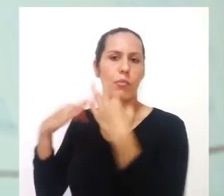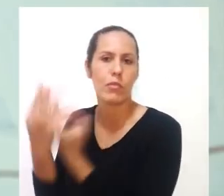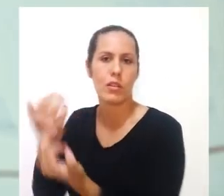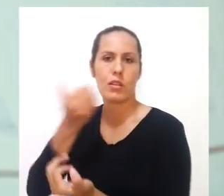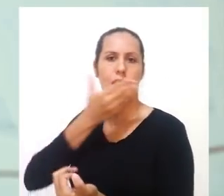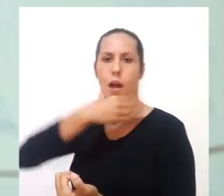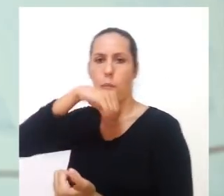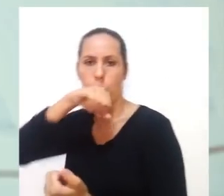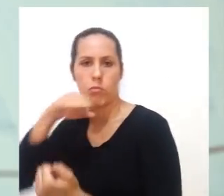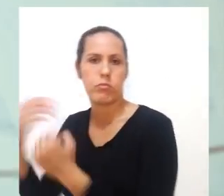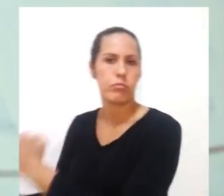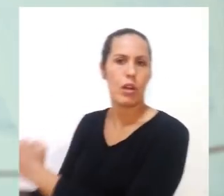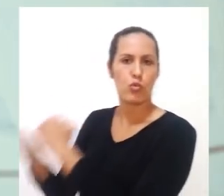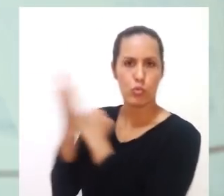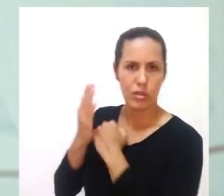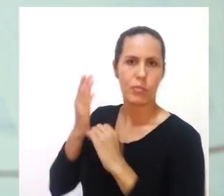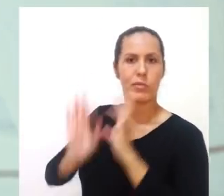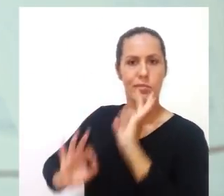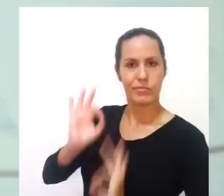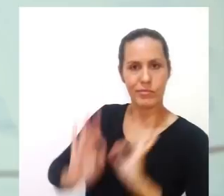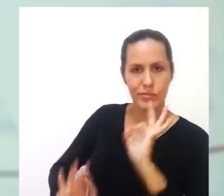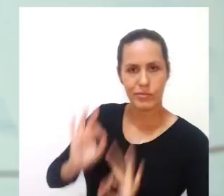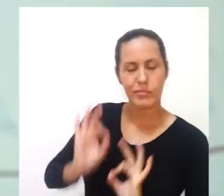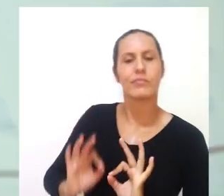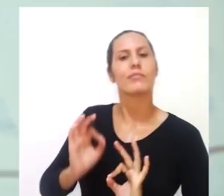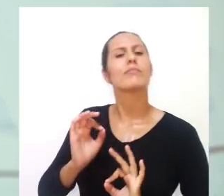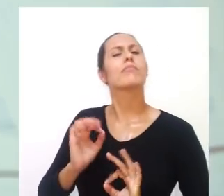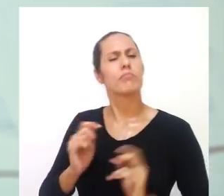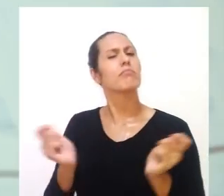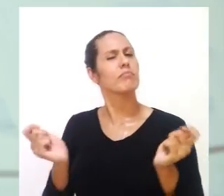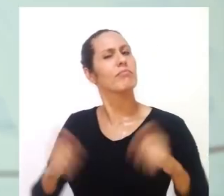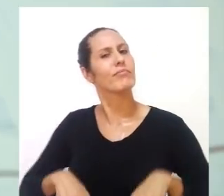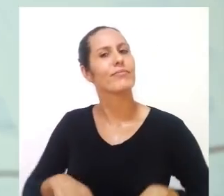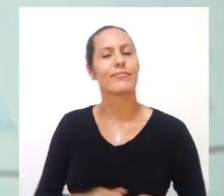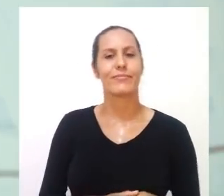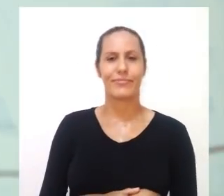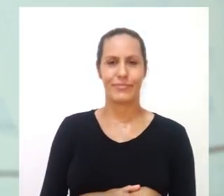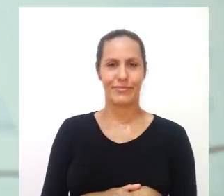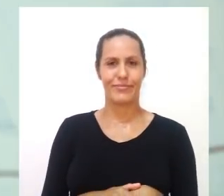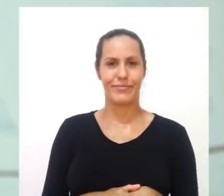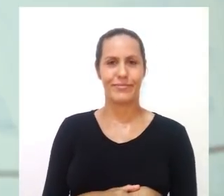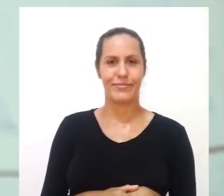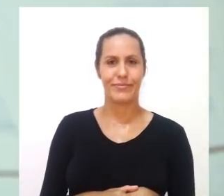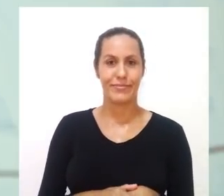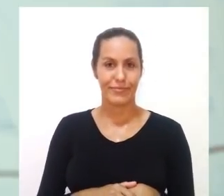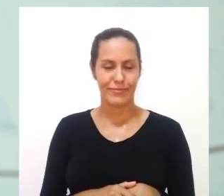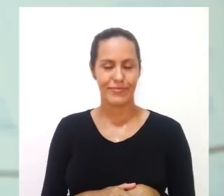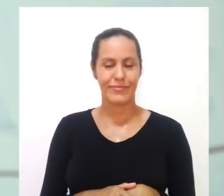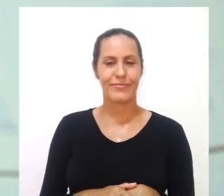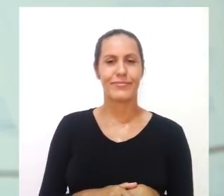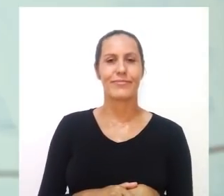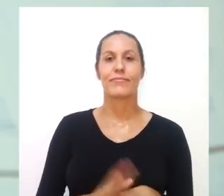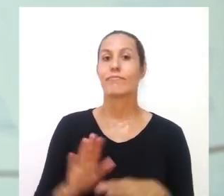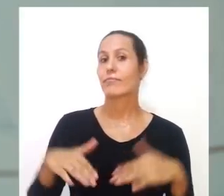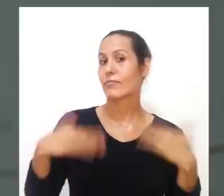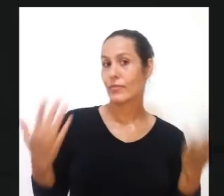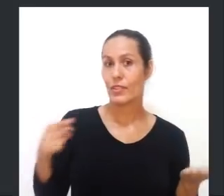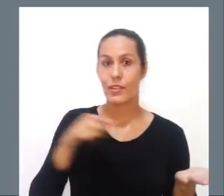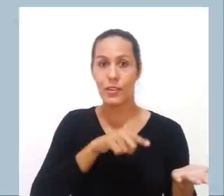auxílio, né, do papai ou de alguém da família, para poder, né, organizar melhor para você. Tá